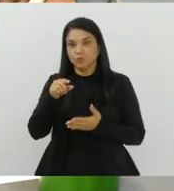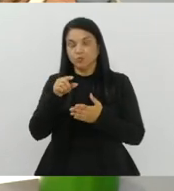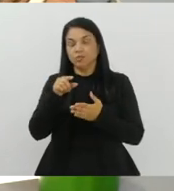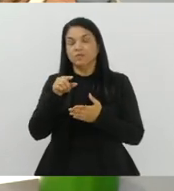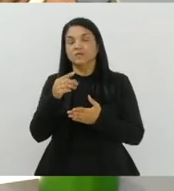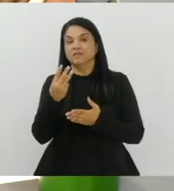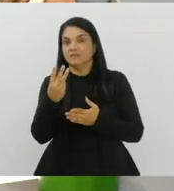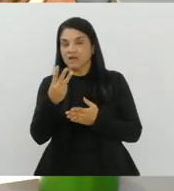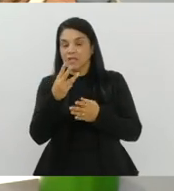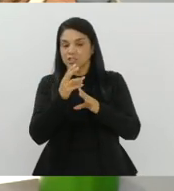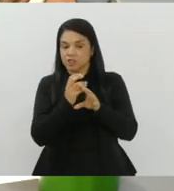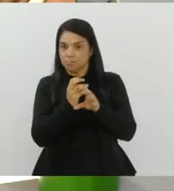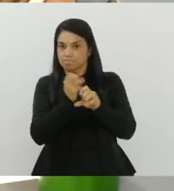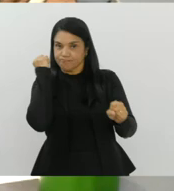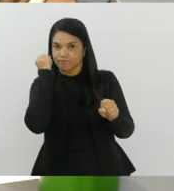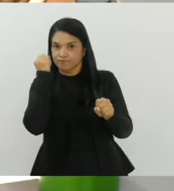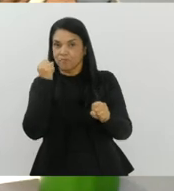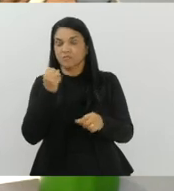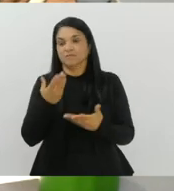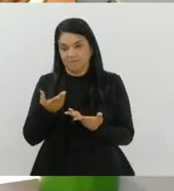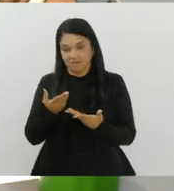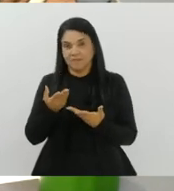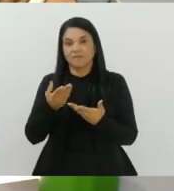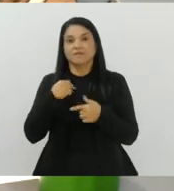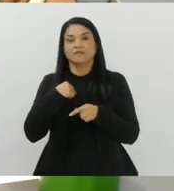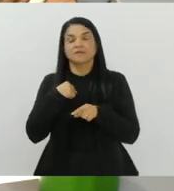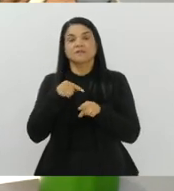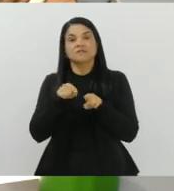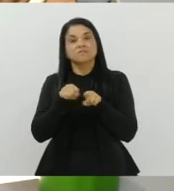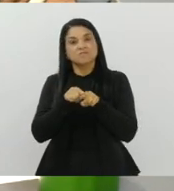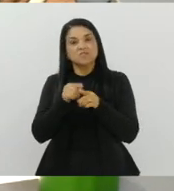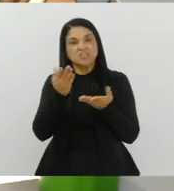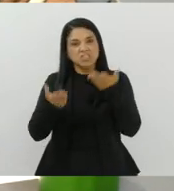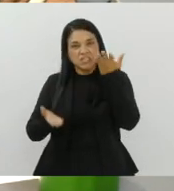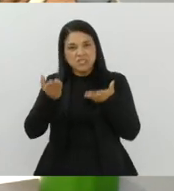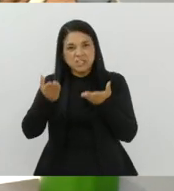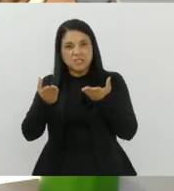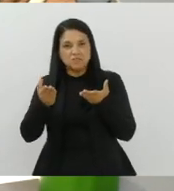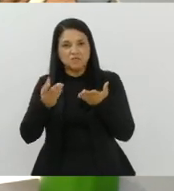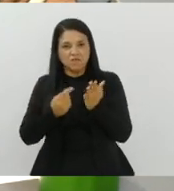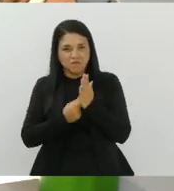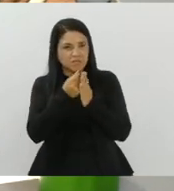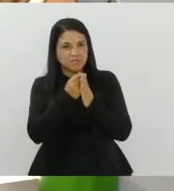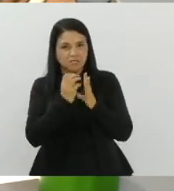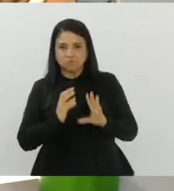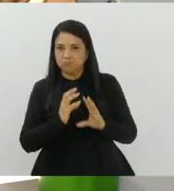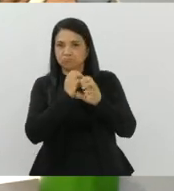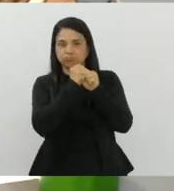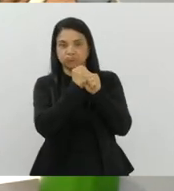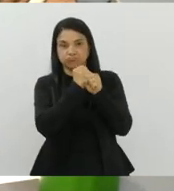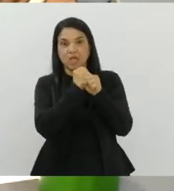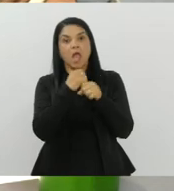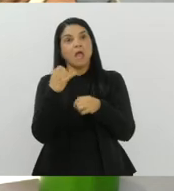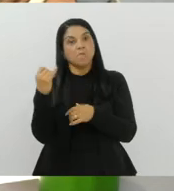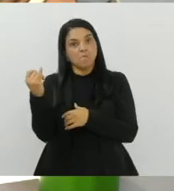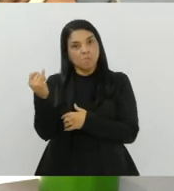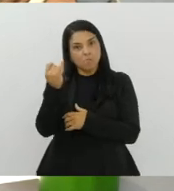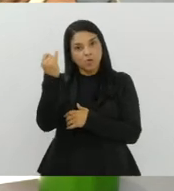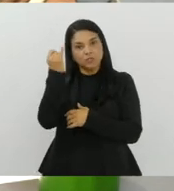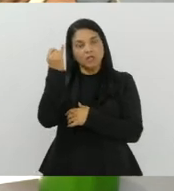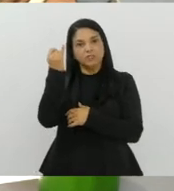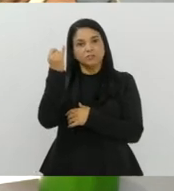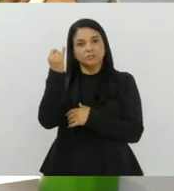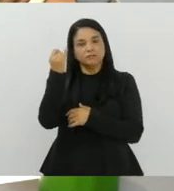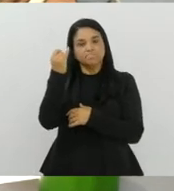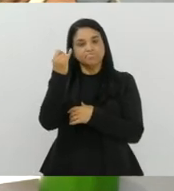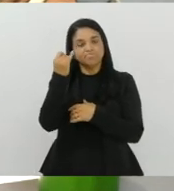essa narrativa de desequilíbrio econômico-financeiro não fecha a conta. Então, por isso que é muito importante abrir a caixa preta